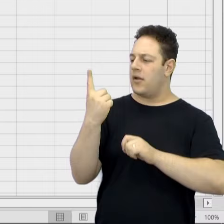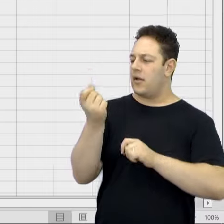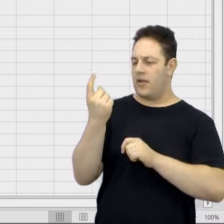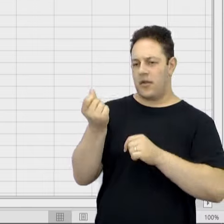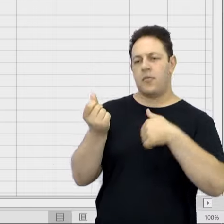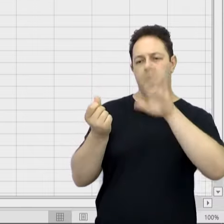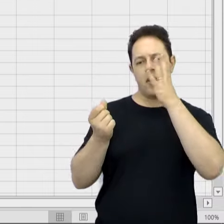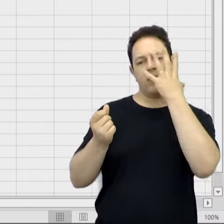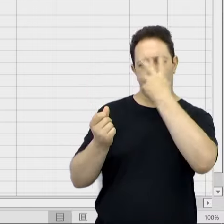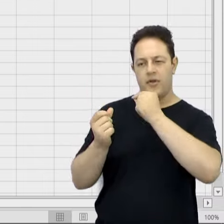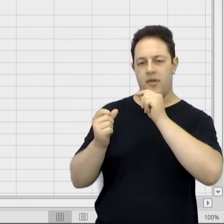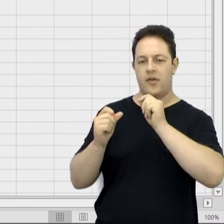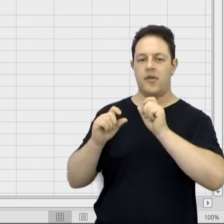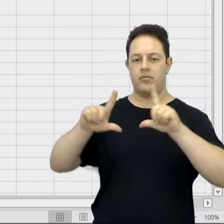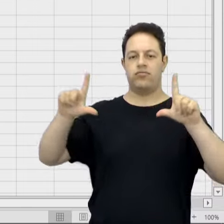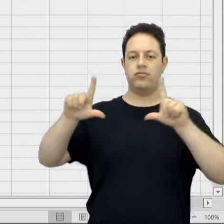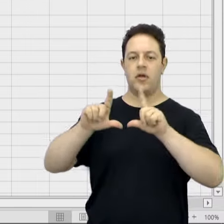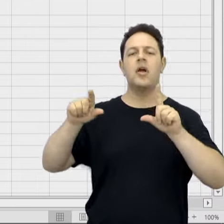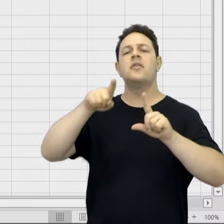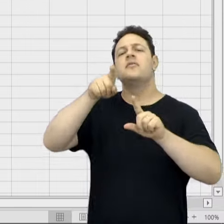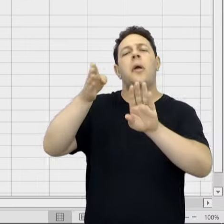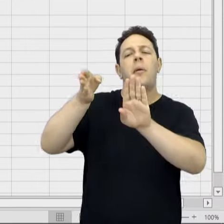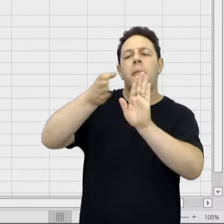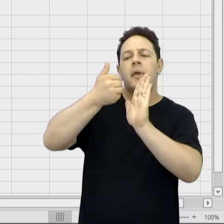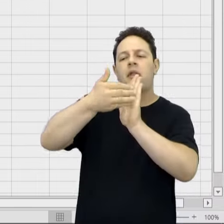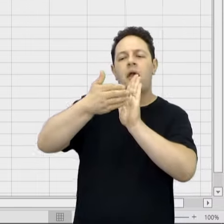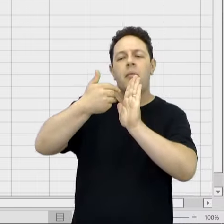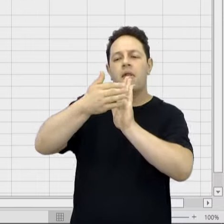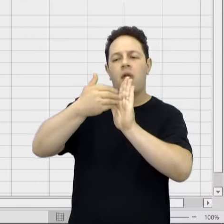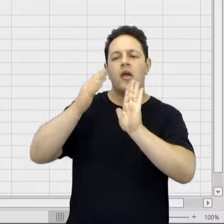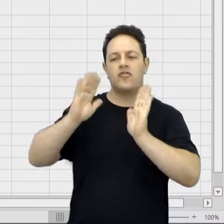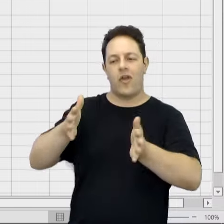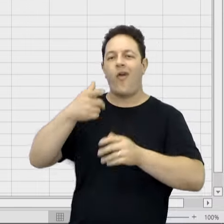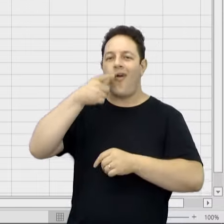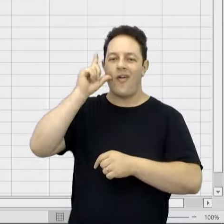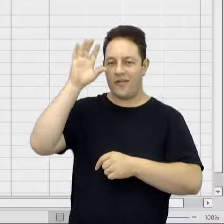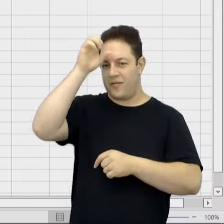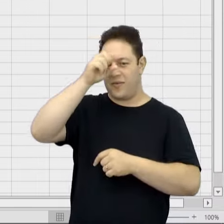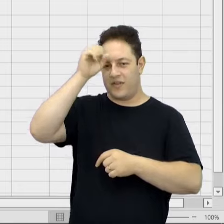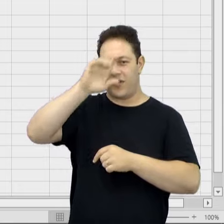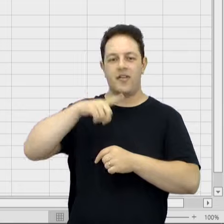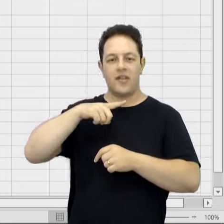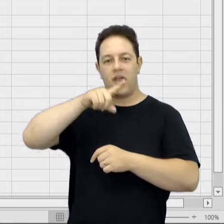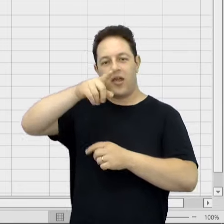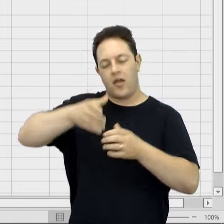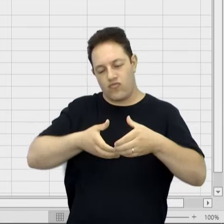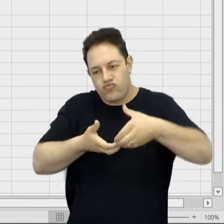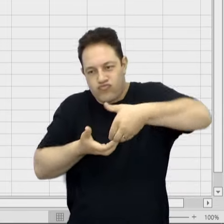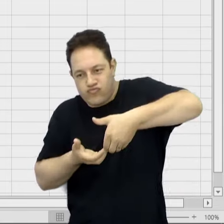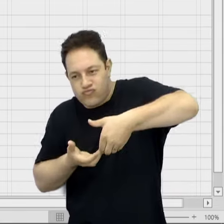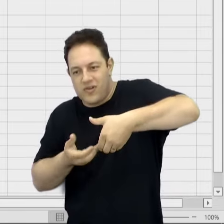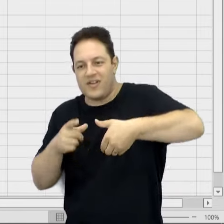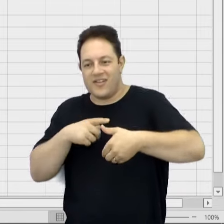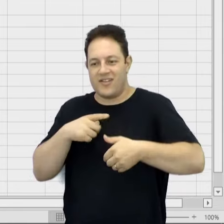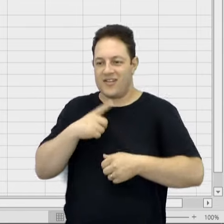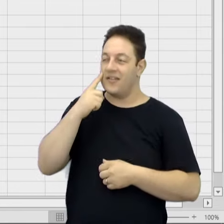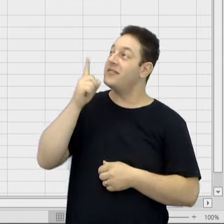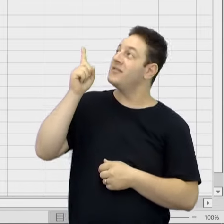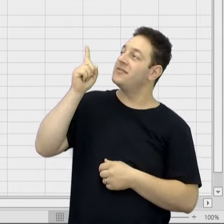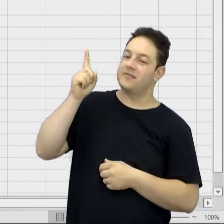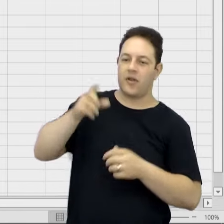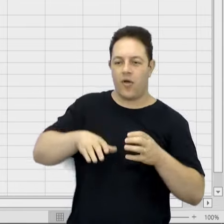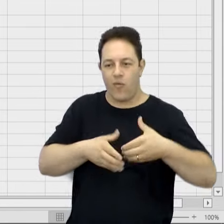quiser pintar, né, as linhas, eu ensinei ontem, no baldinho a gente consegue pintar. Então, no